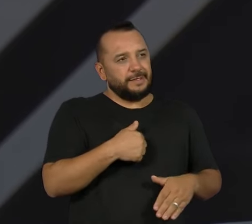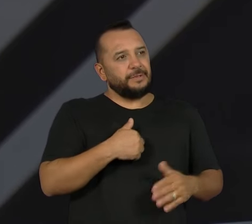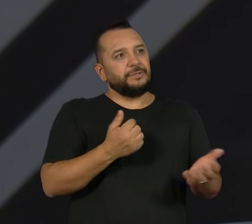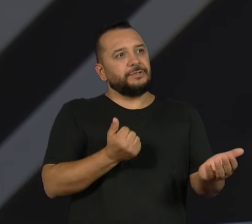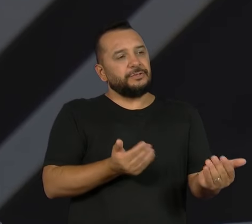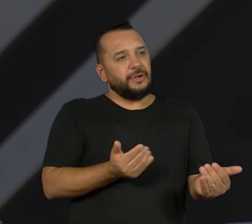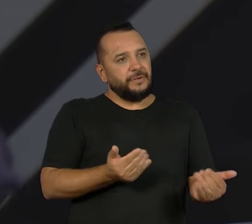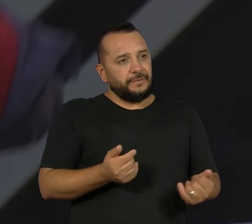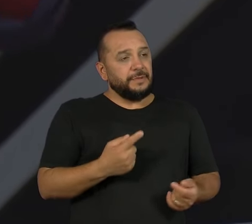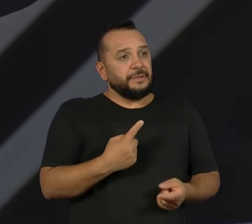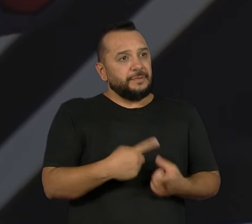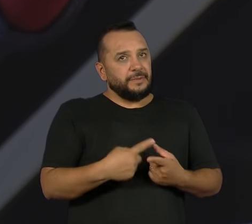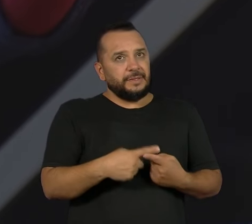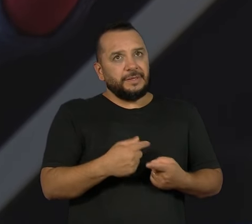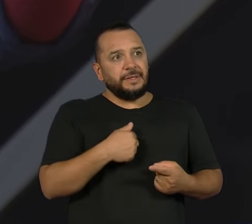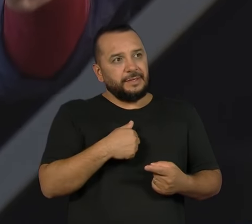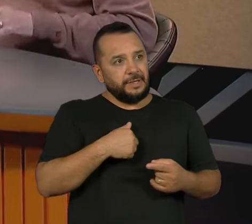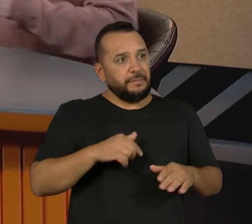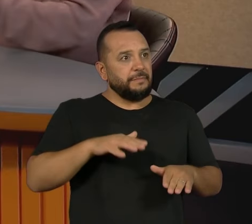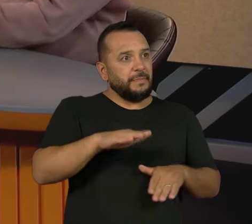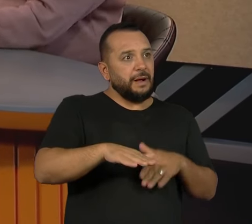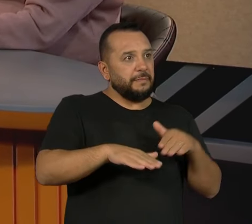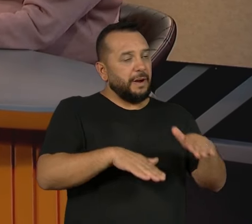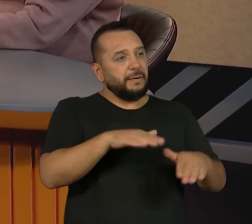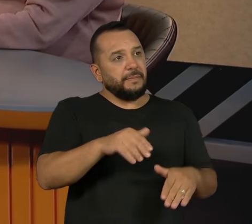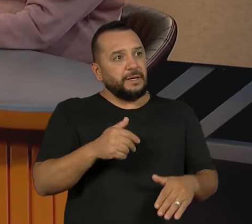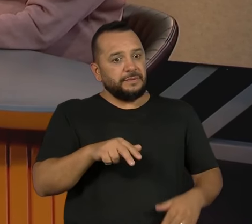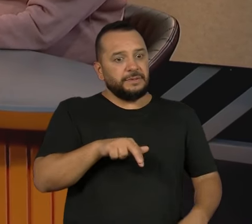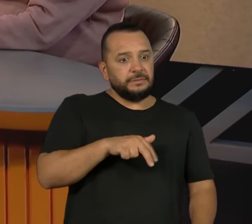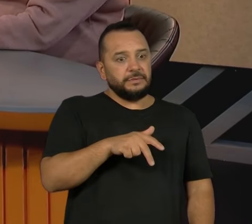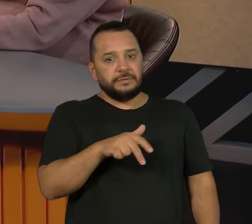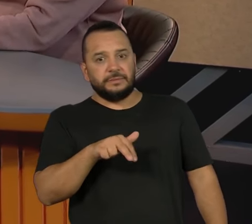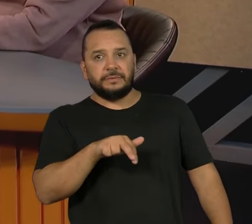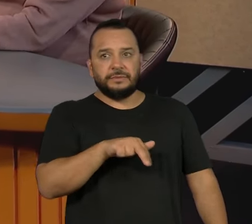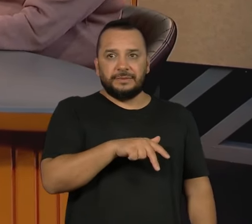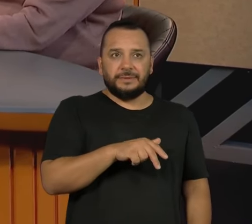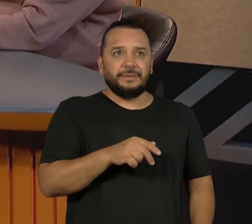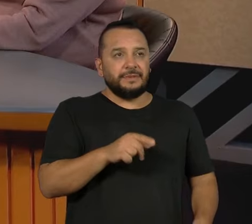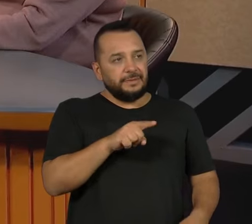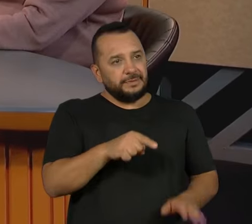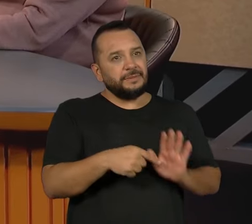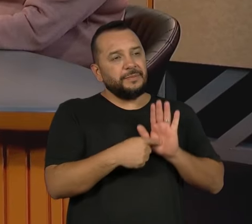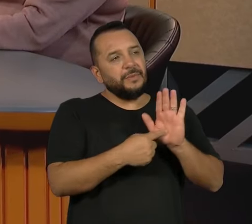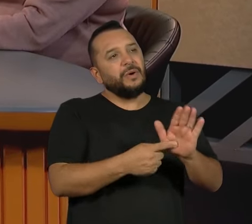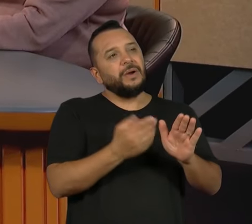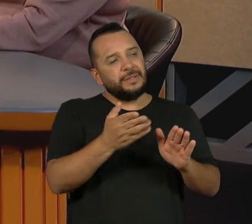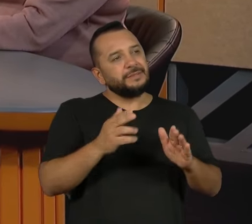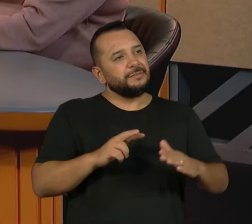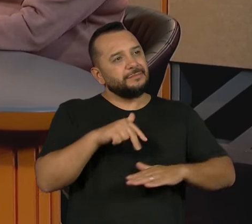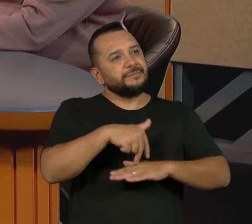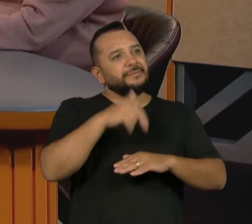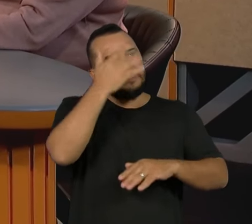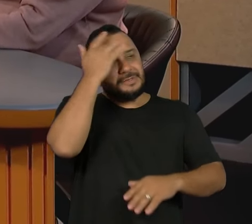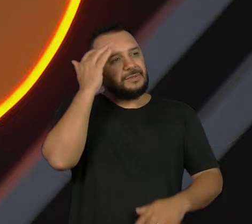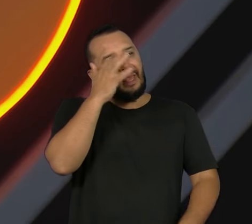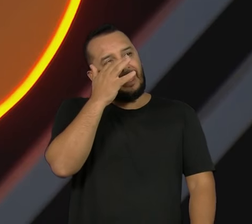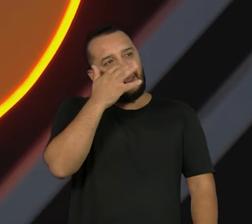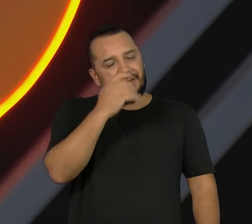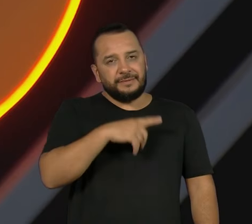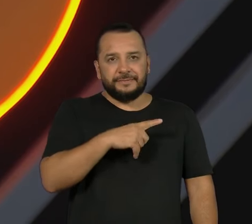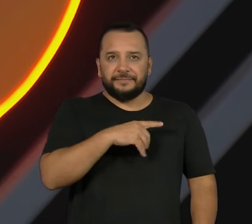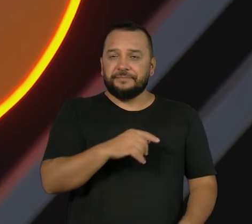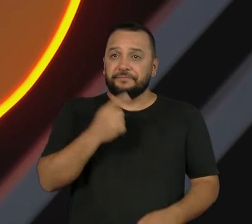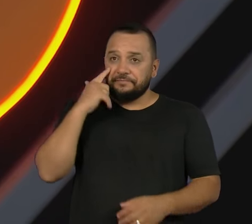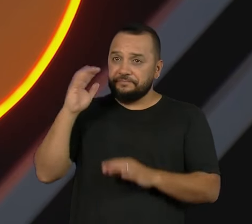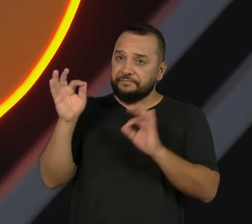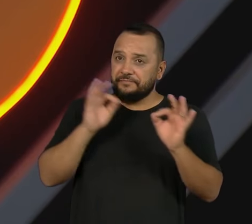é desequilibrante um passo grande. E isso que a gente expunha no palco. E era isso que encantava o público. Eu